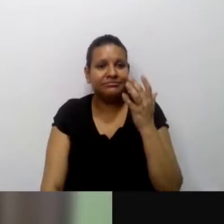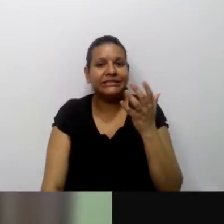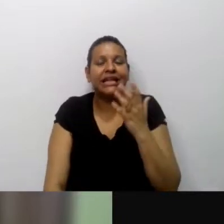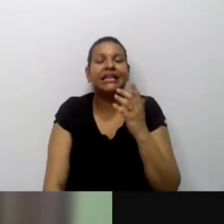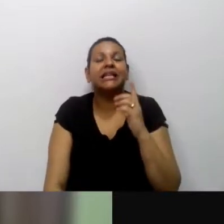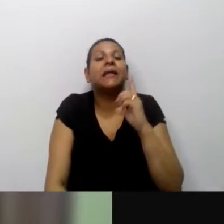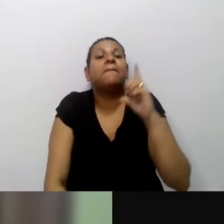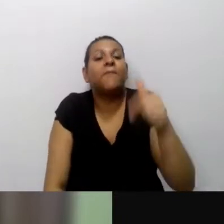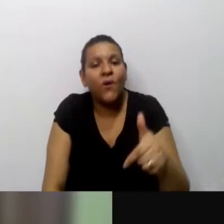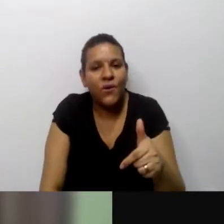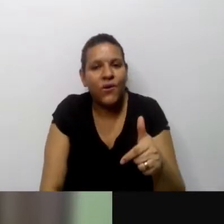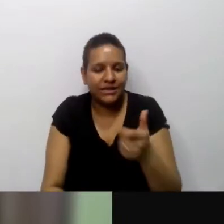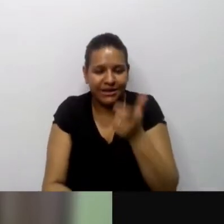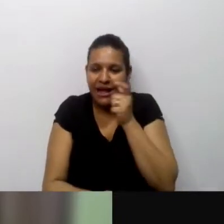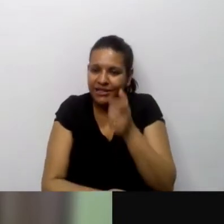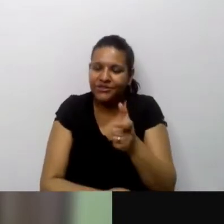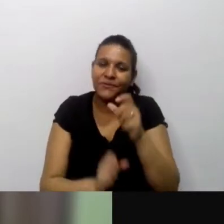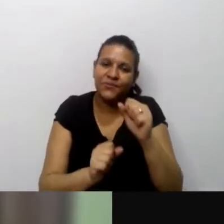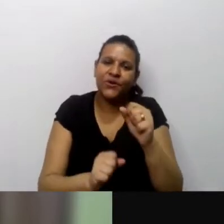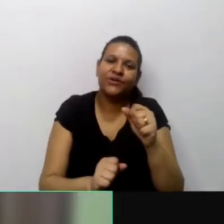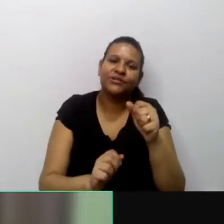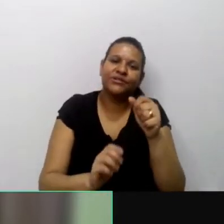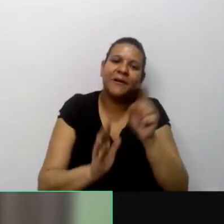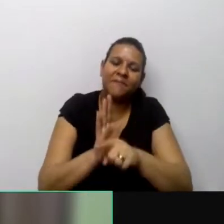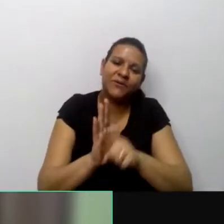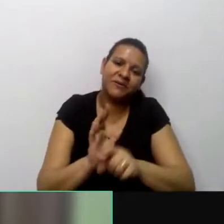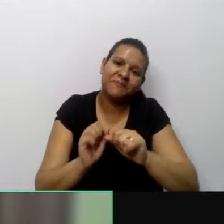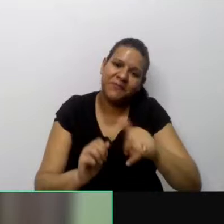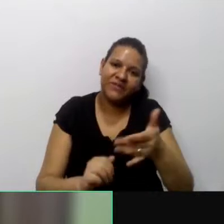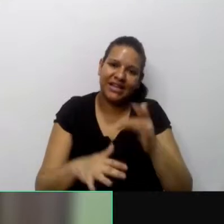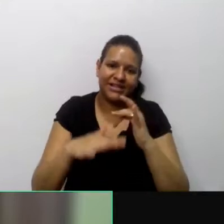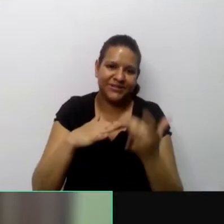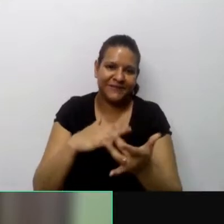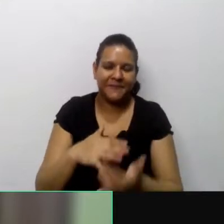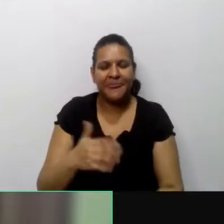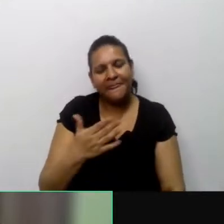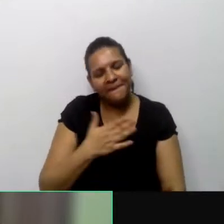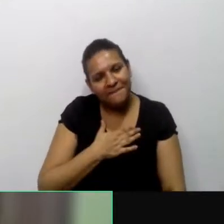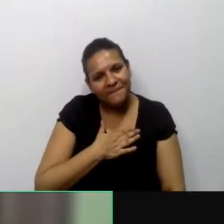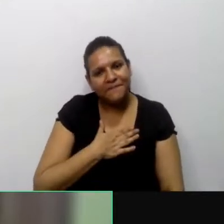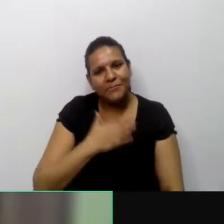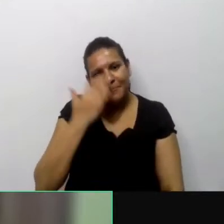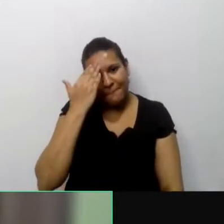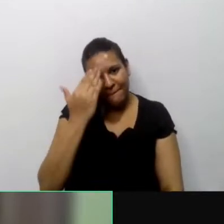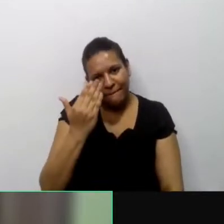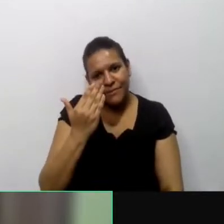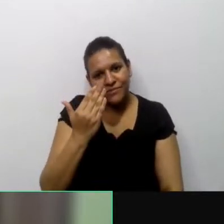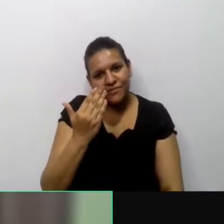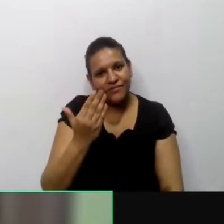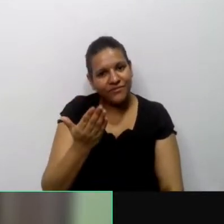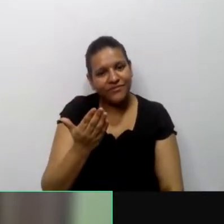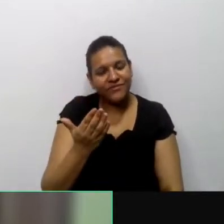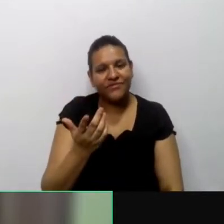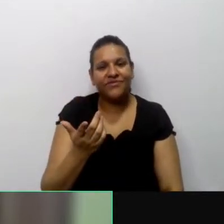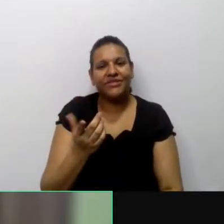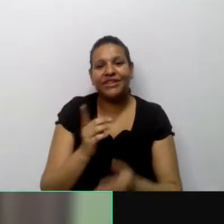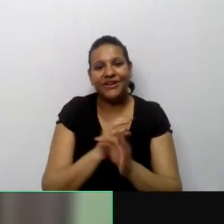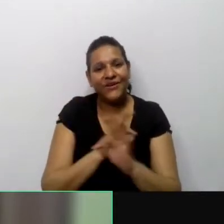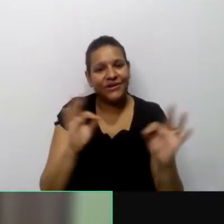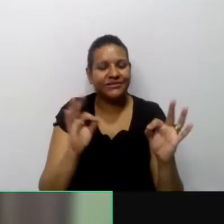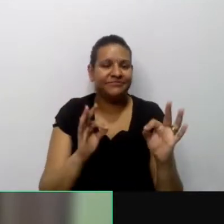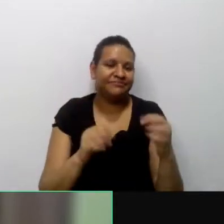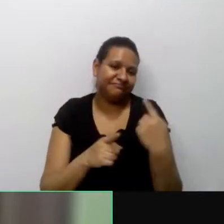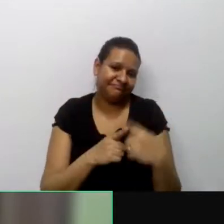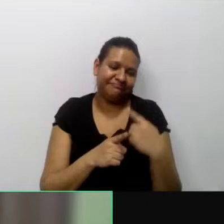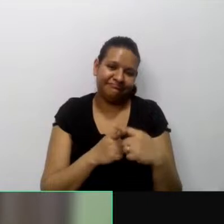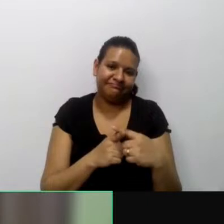entrar em contato com as suas perguntas. Perfeito. Obrigado, Ramon. Então, primeiro é ótimo, né? Queria finalizar dizendo que é